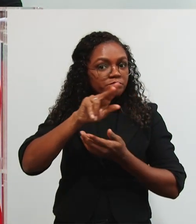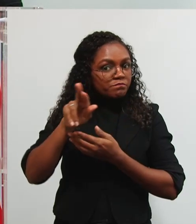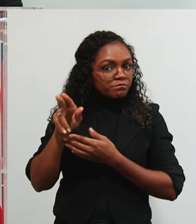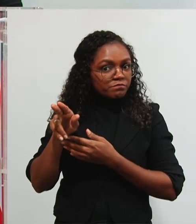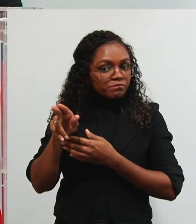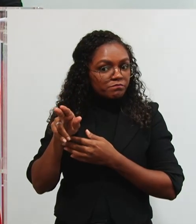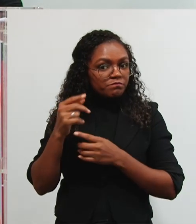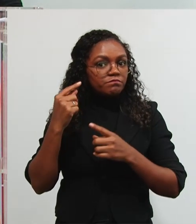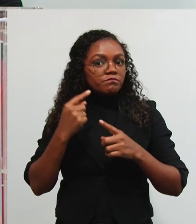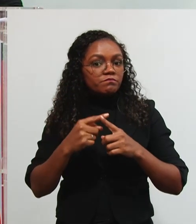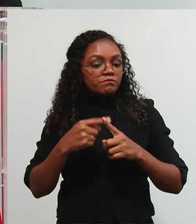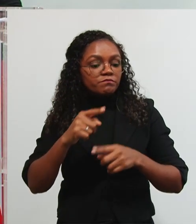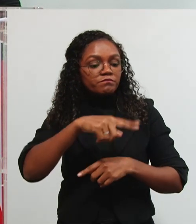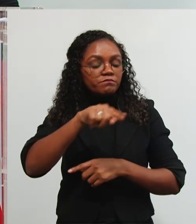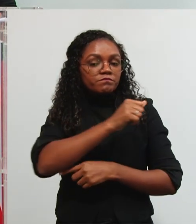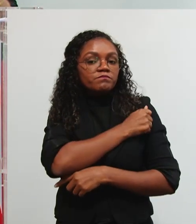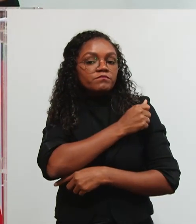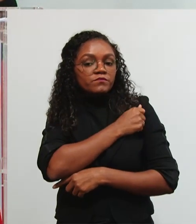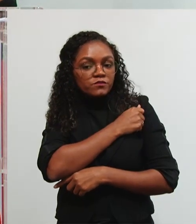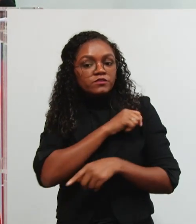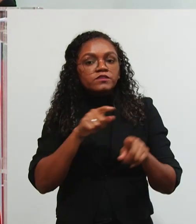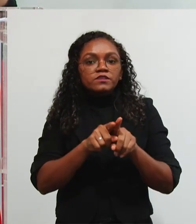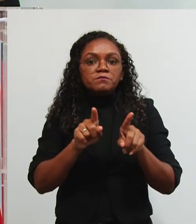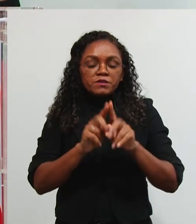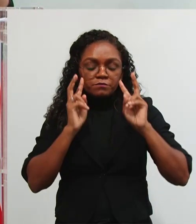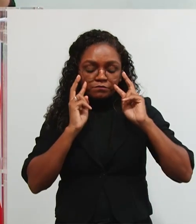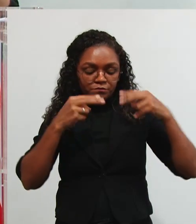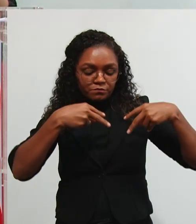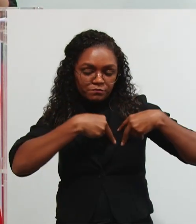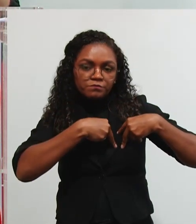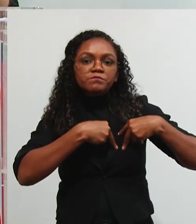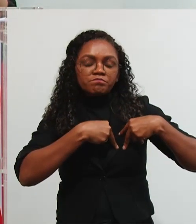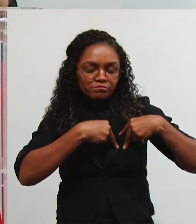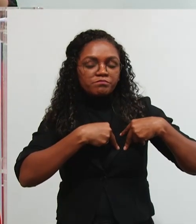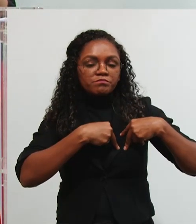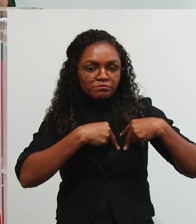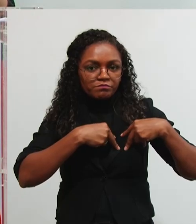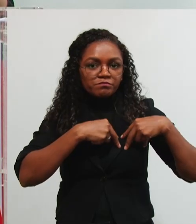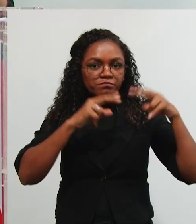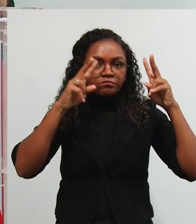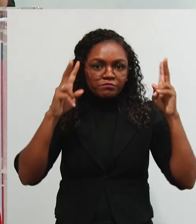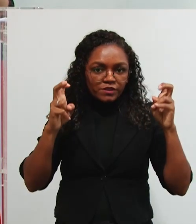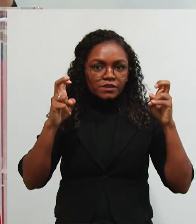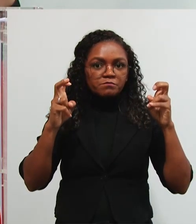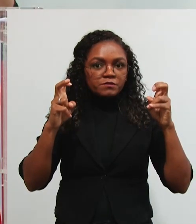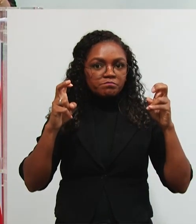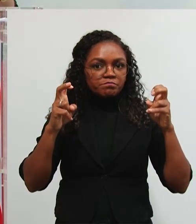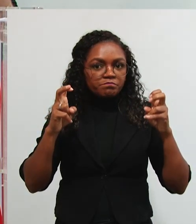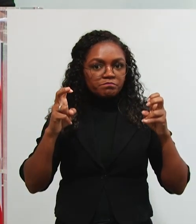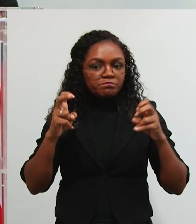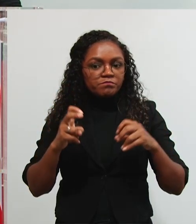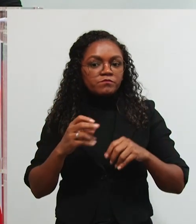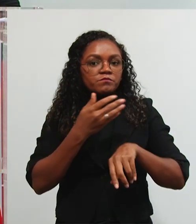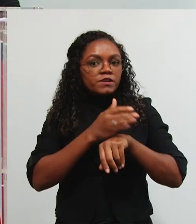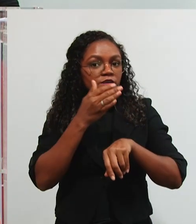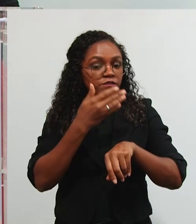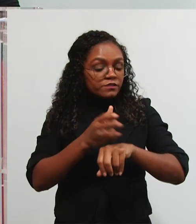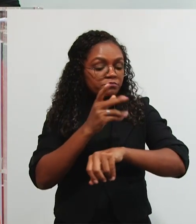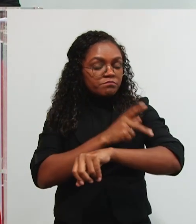do aluno. Se, por exemplo, às vezes eu tenho um aluno que tenha deficiência visual,